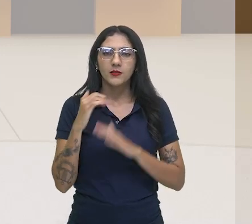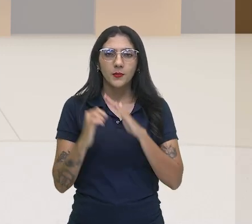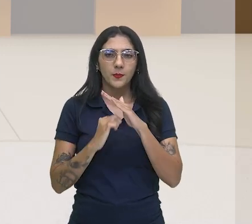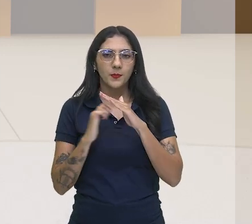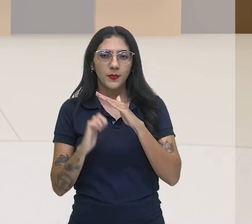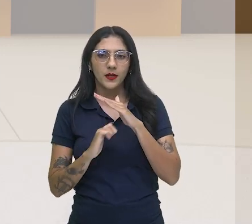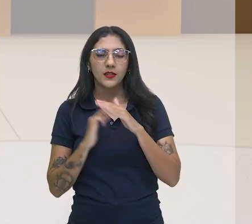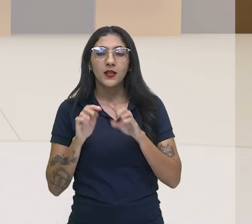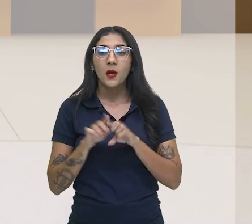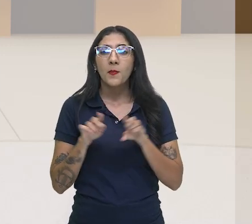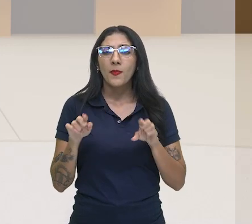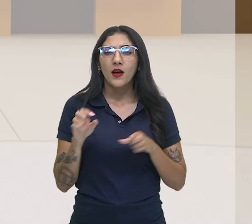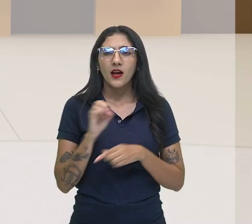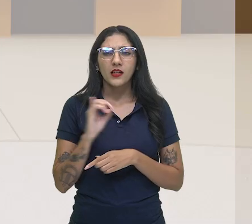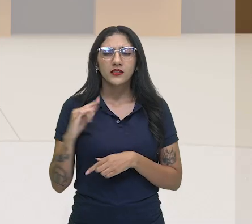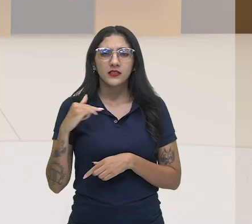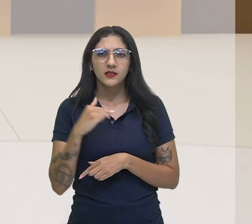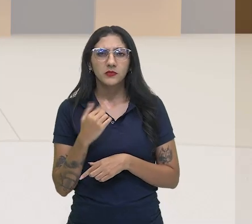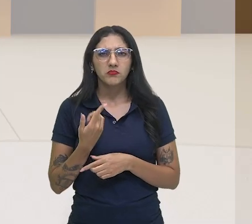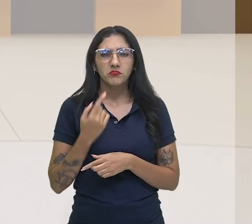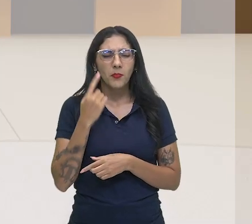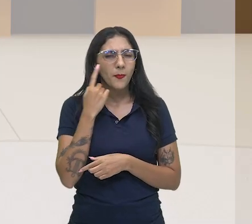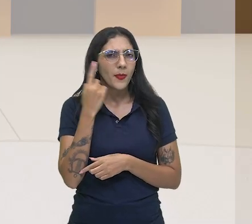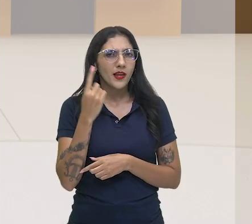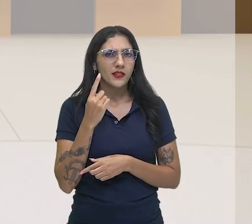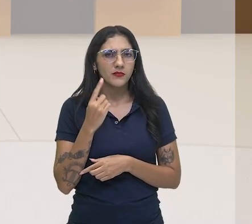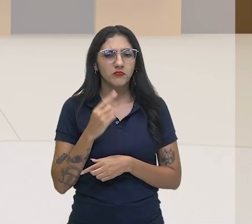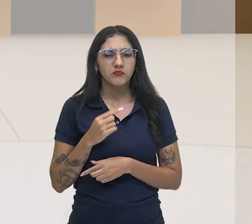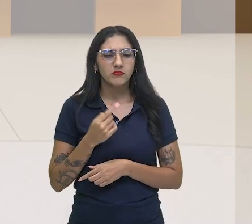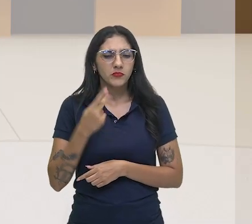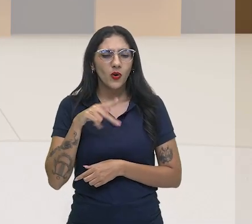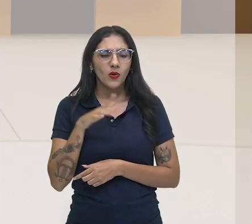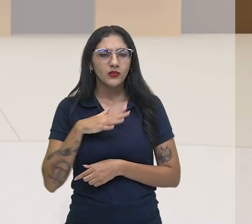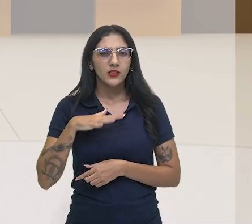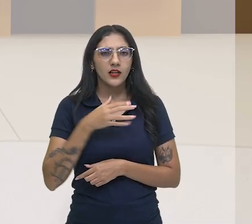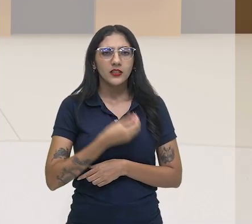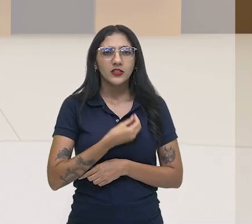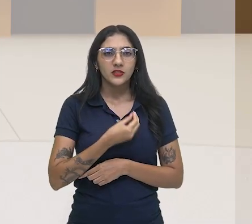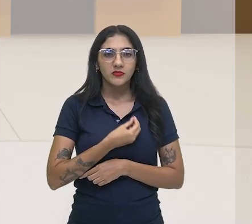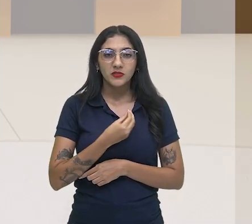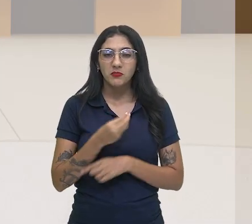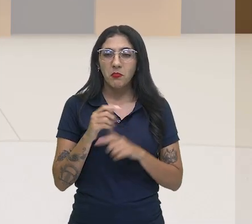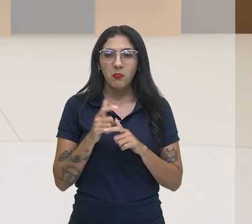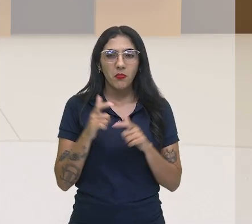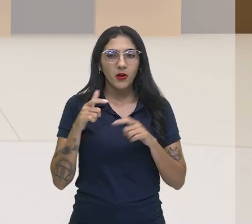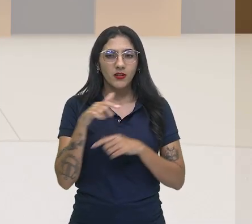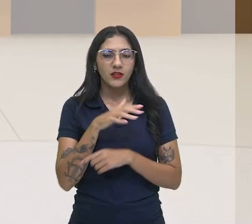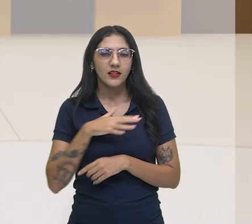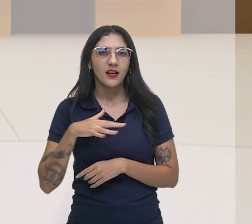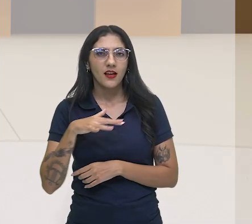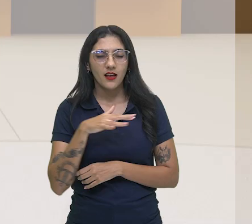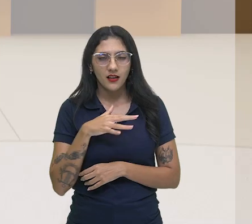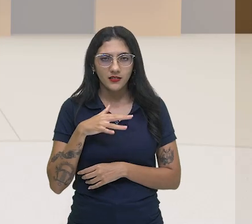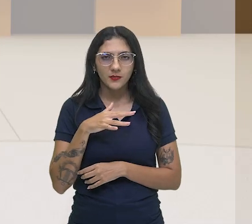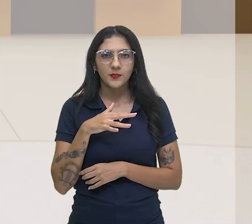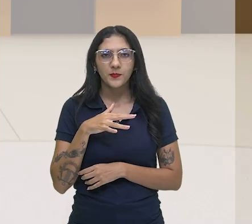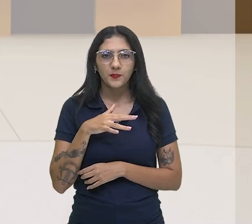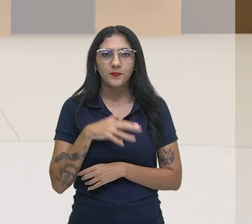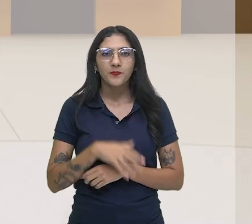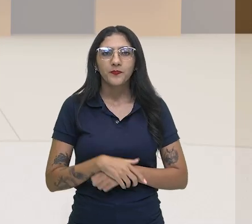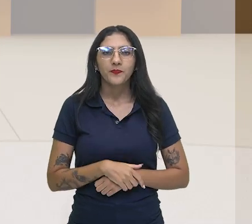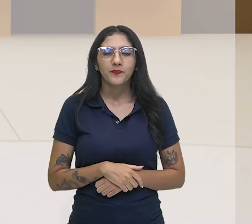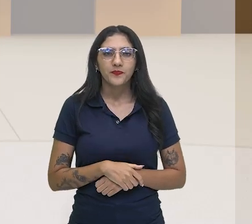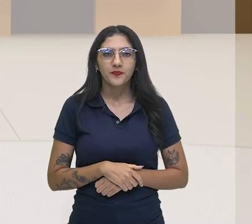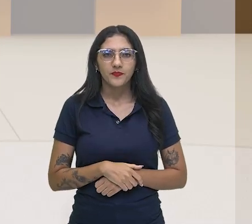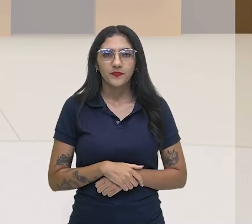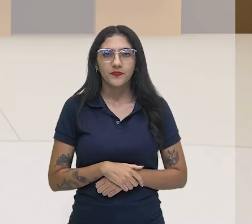gente coloca na nossa realidade, como a própria professora Milena colocou, que é um vasto campo aqui na nossa realidade, é no sentido